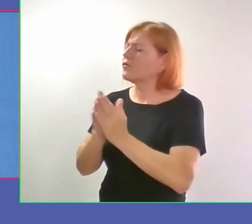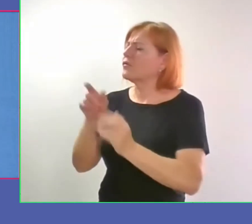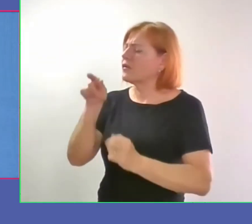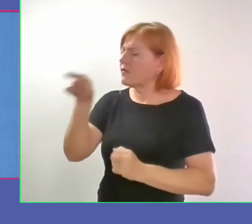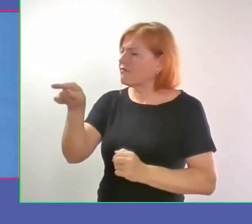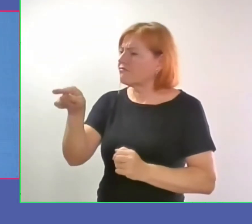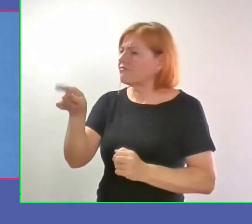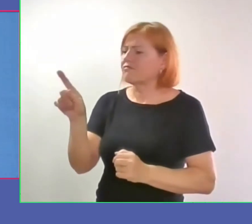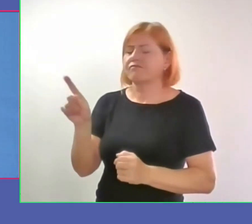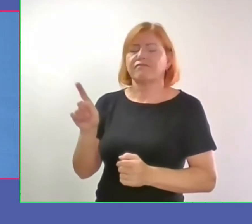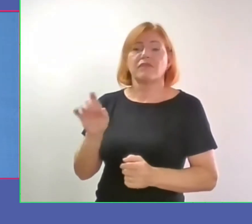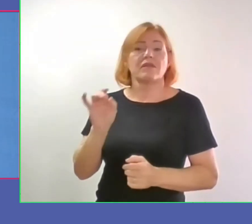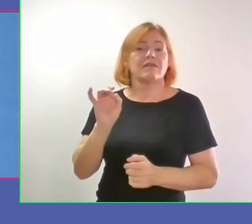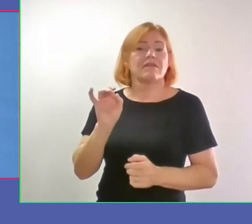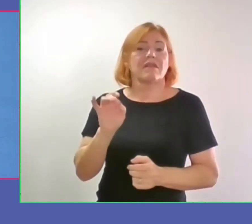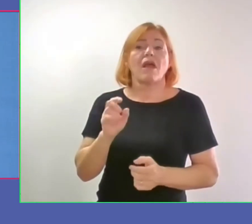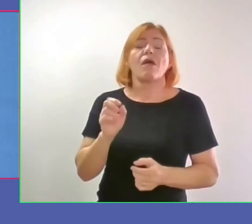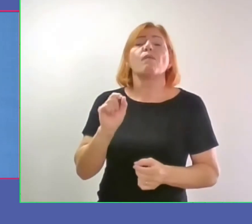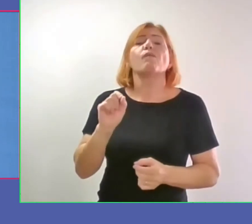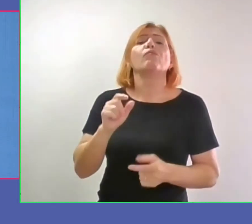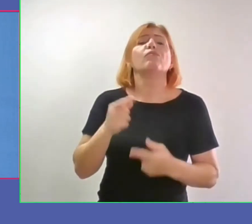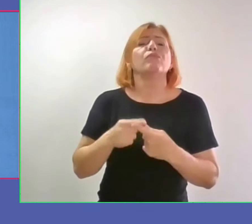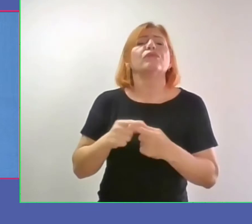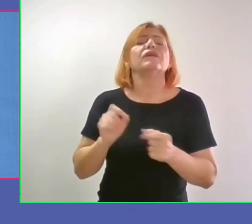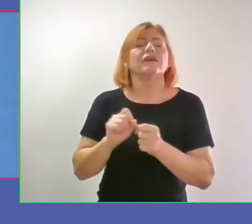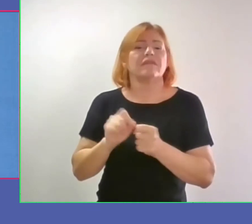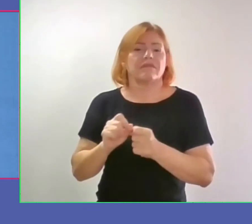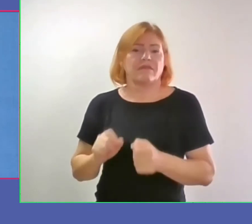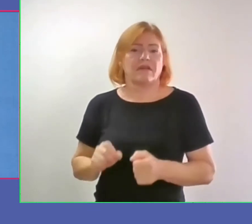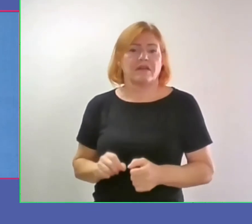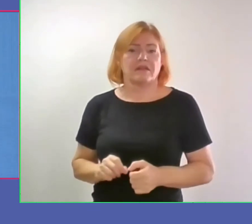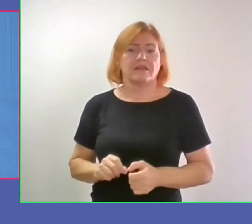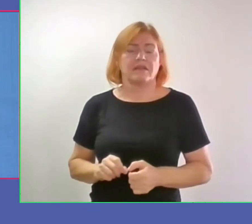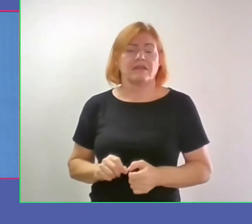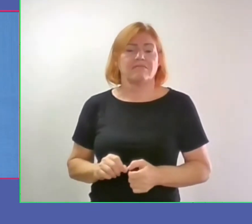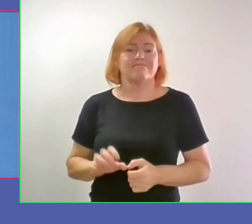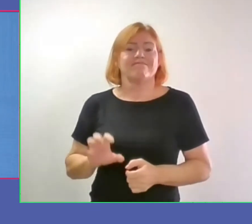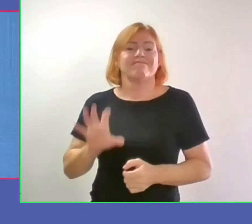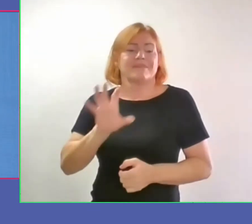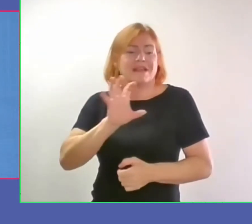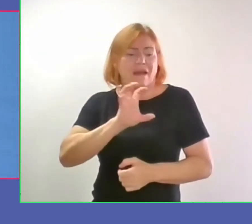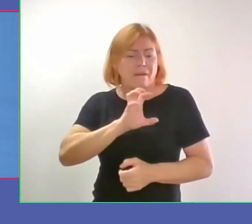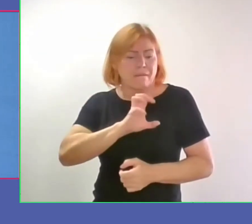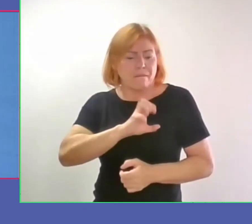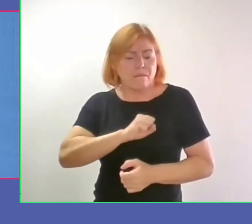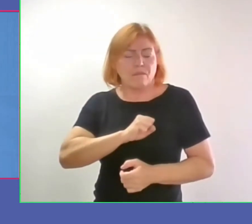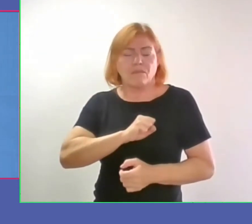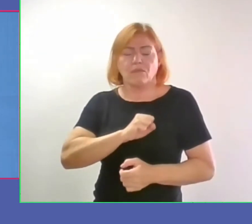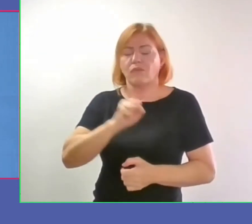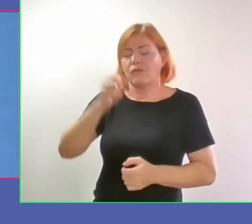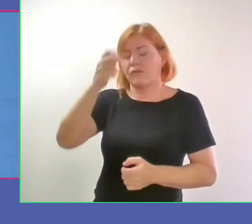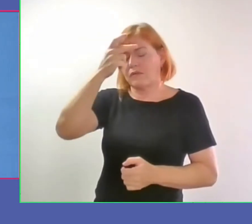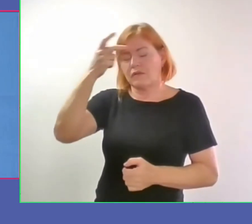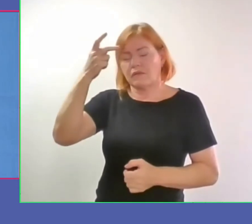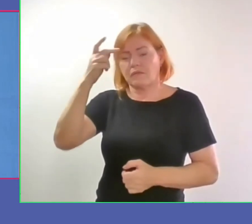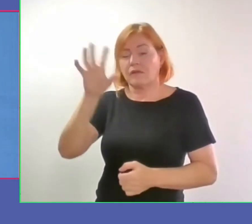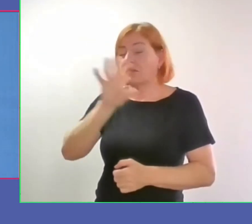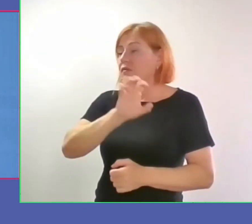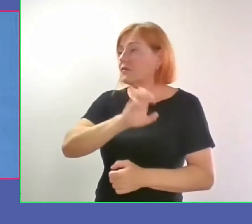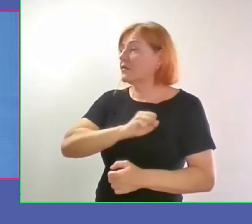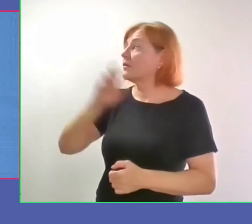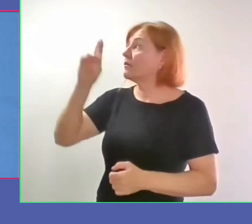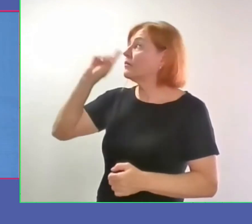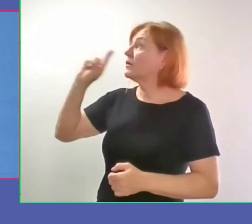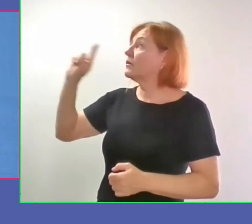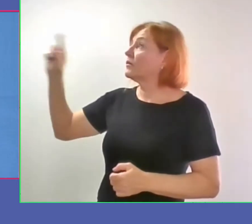senão é seguir, né, a ordem de Jesus, amando a Jesus e amando essas almas que estão